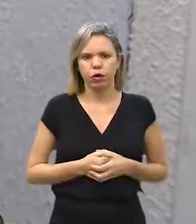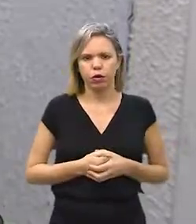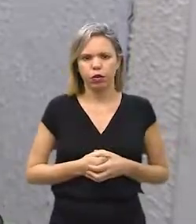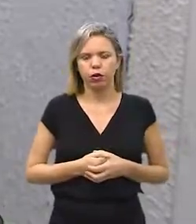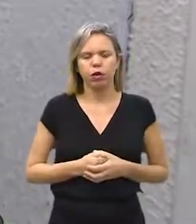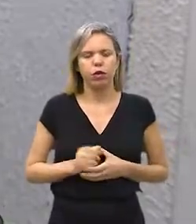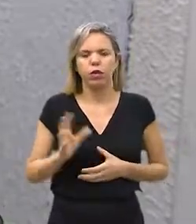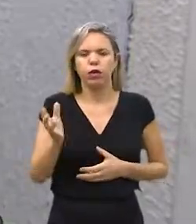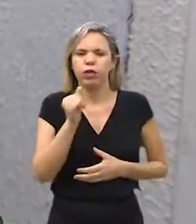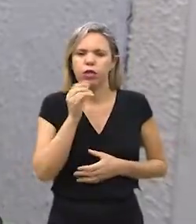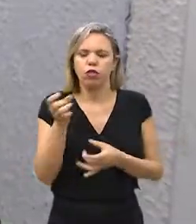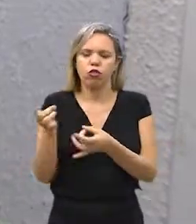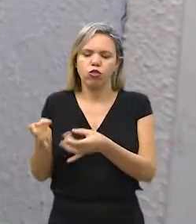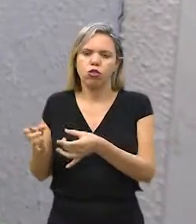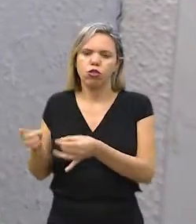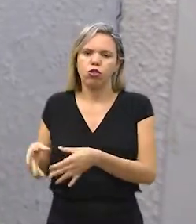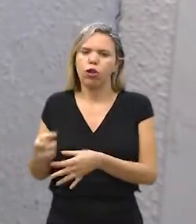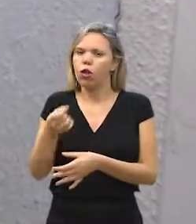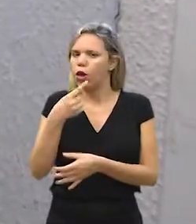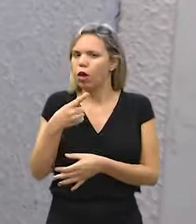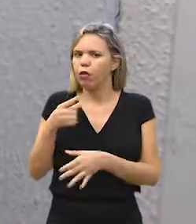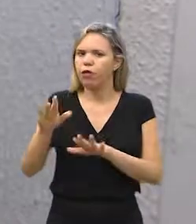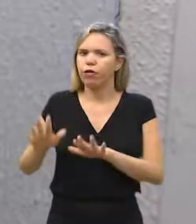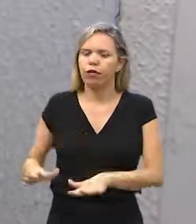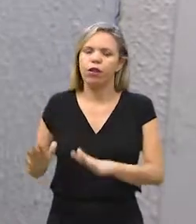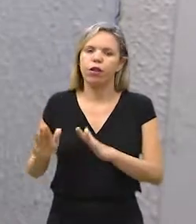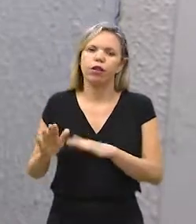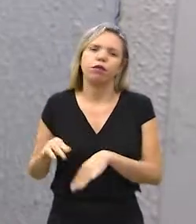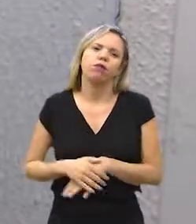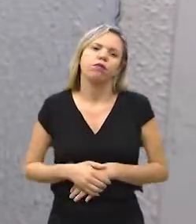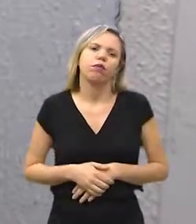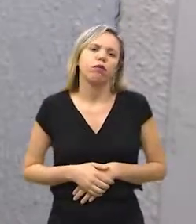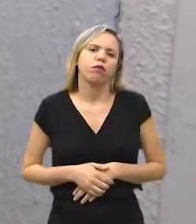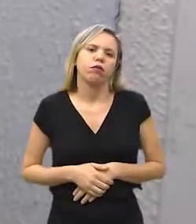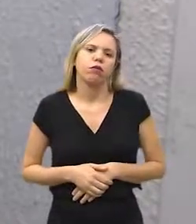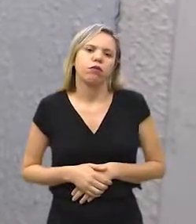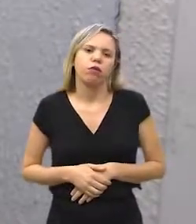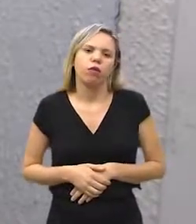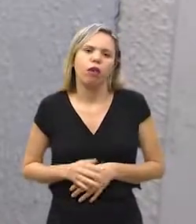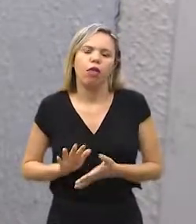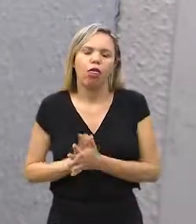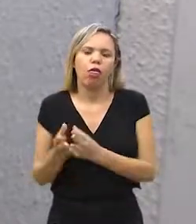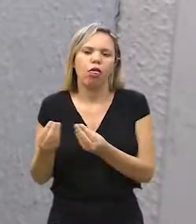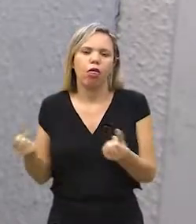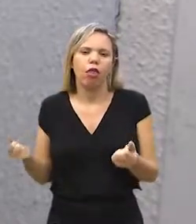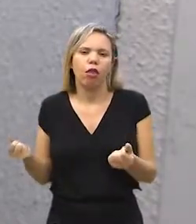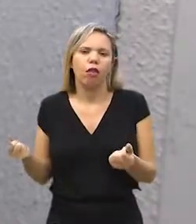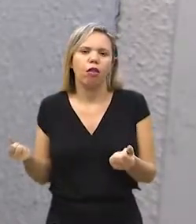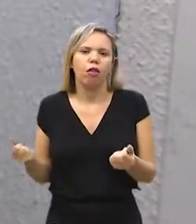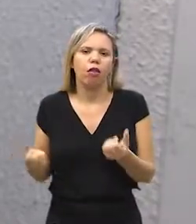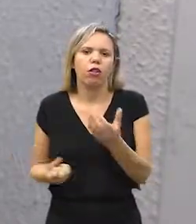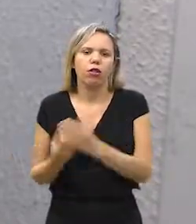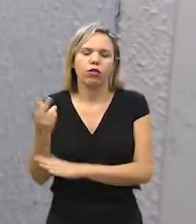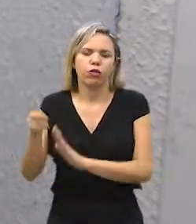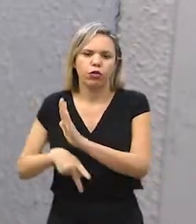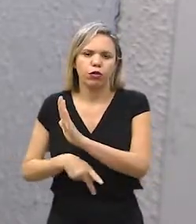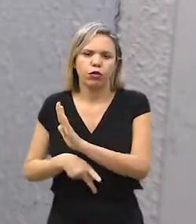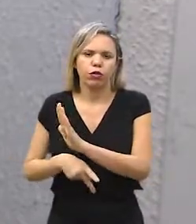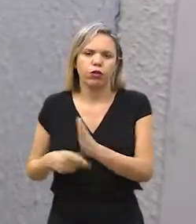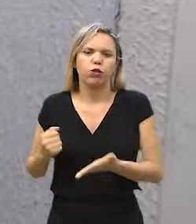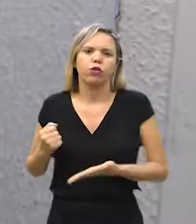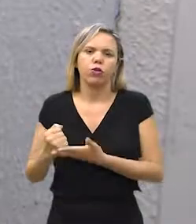e que que acontece sobra fica em cava vencendo Então eu queria esse